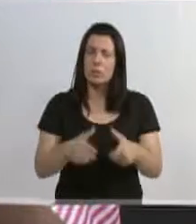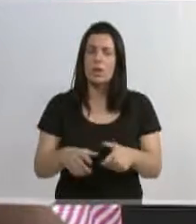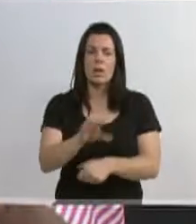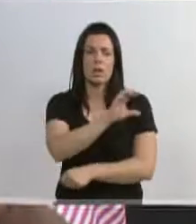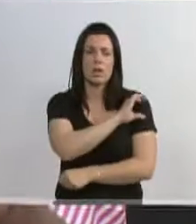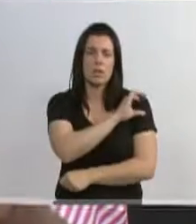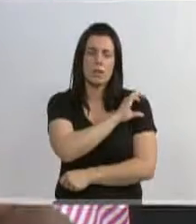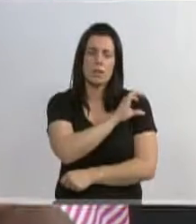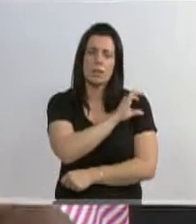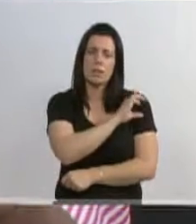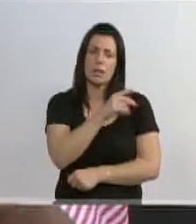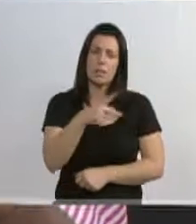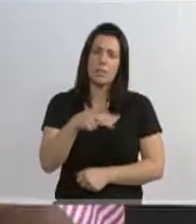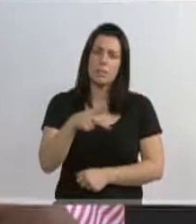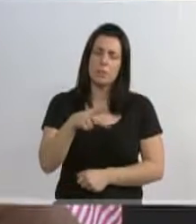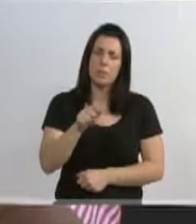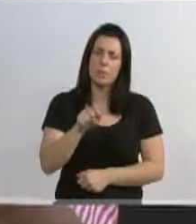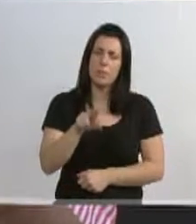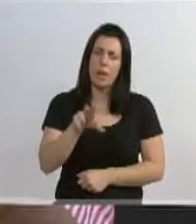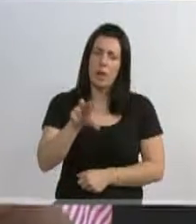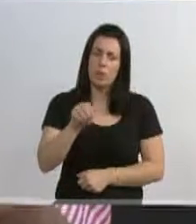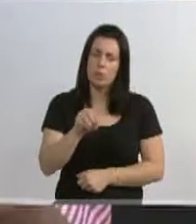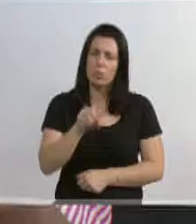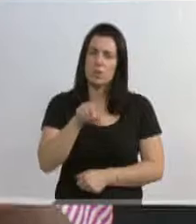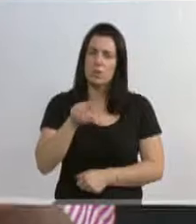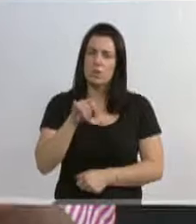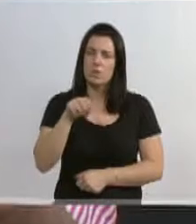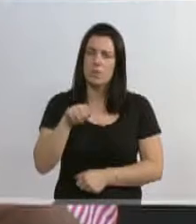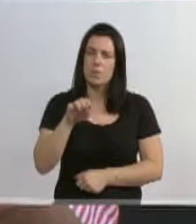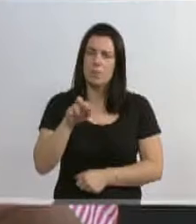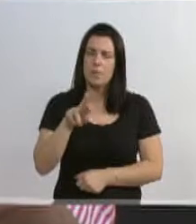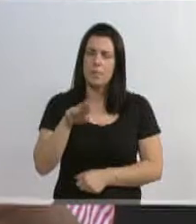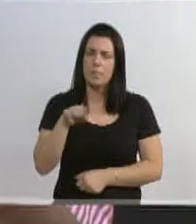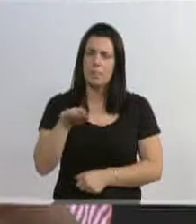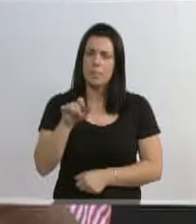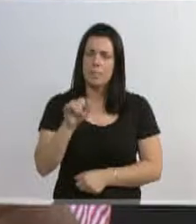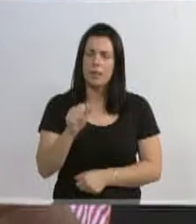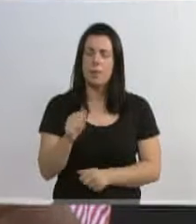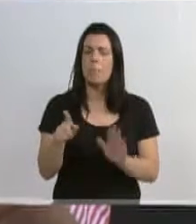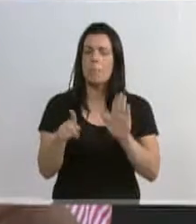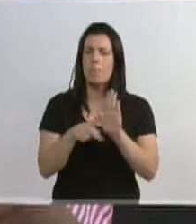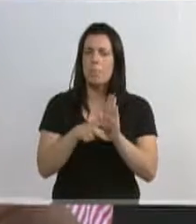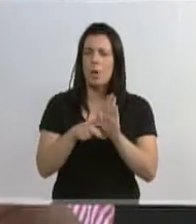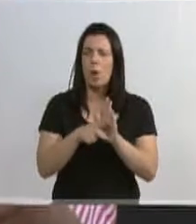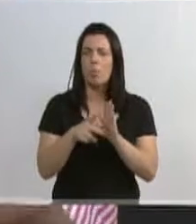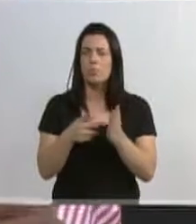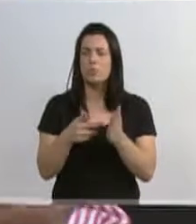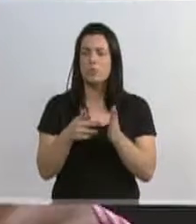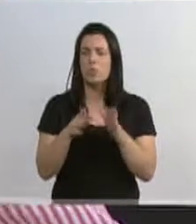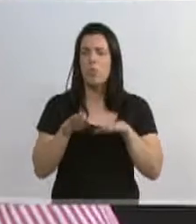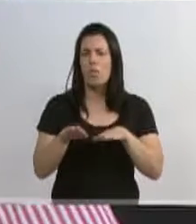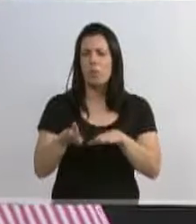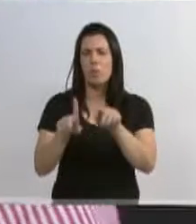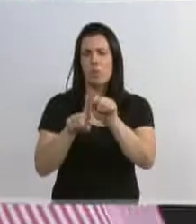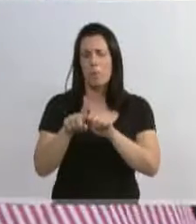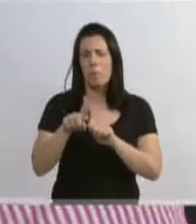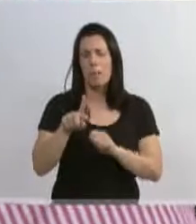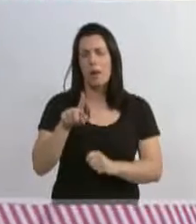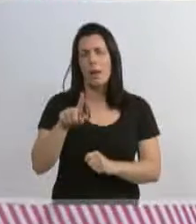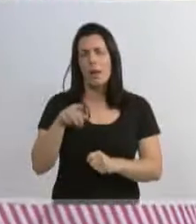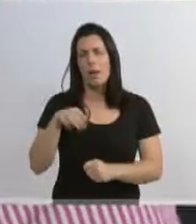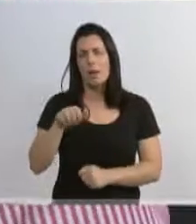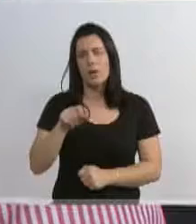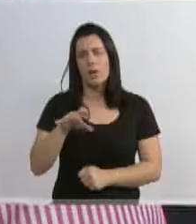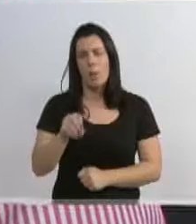é isso, né, Jens? Perfeito? Maio Amarelo, a caminhada é no CI Paulo Zimmermann, lá na